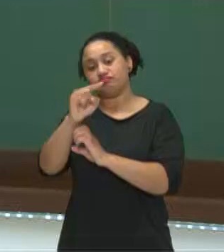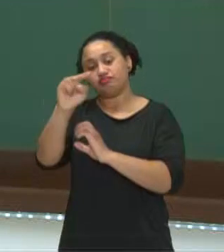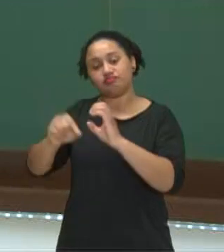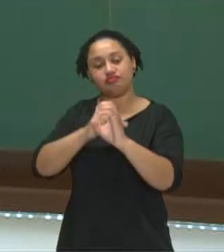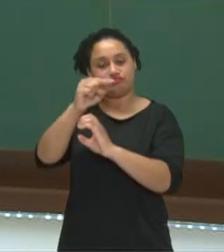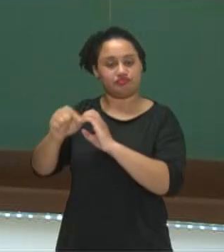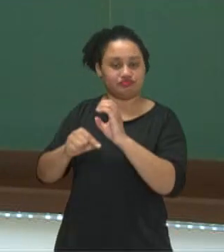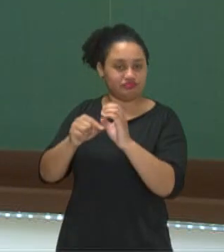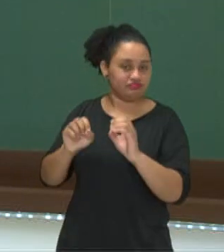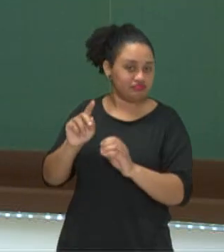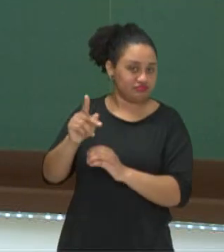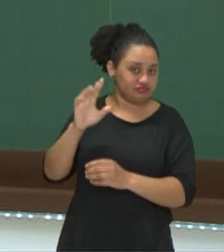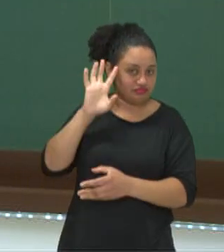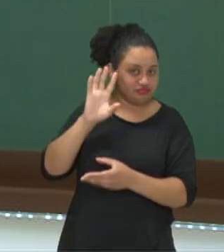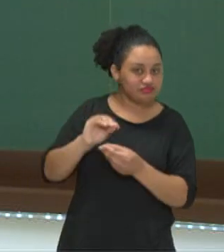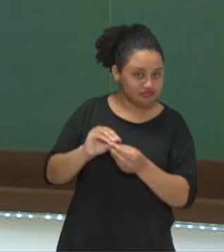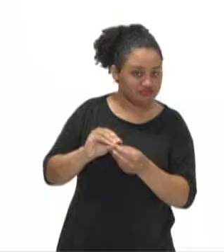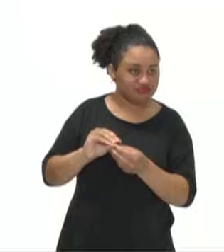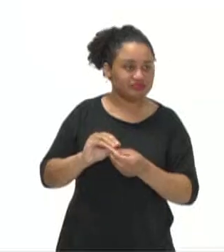Certo?